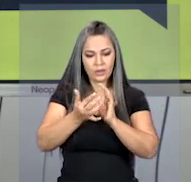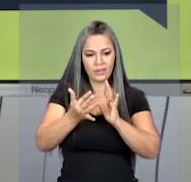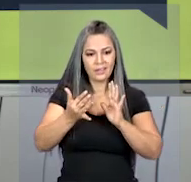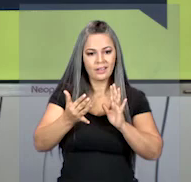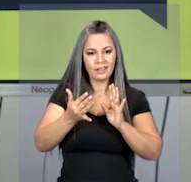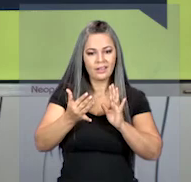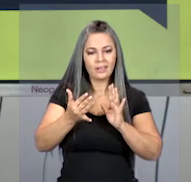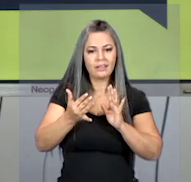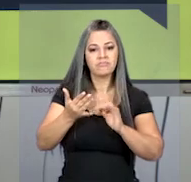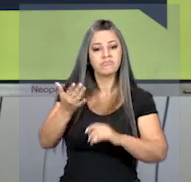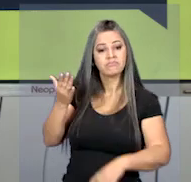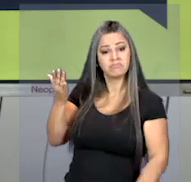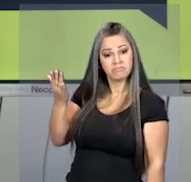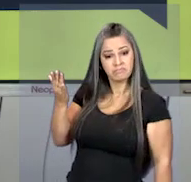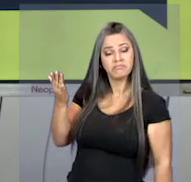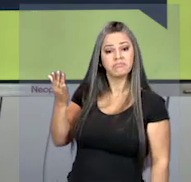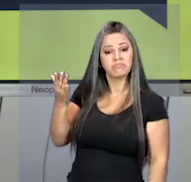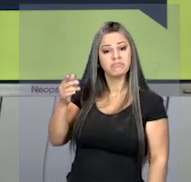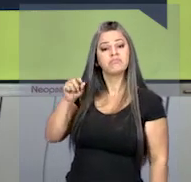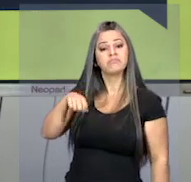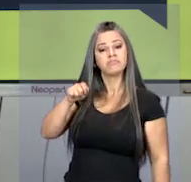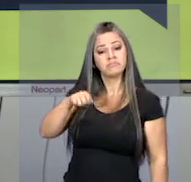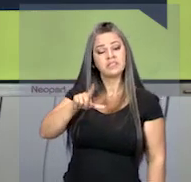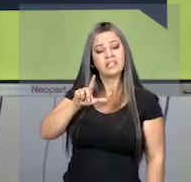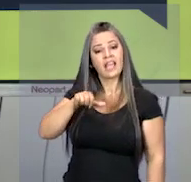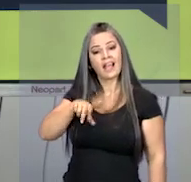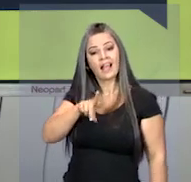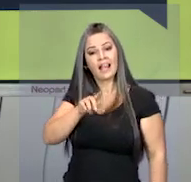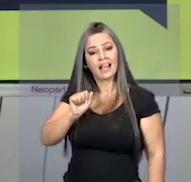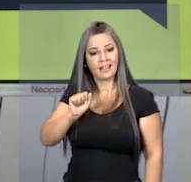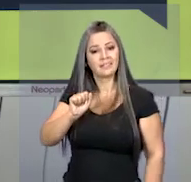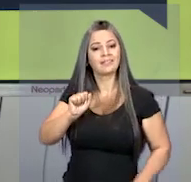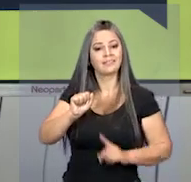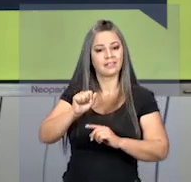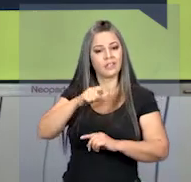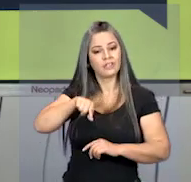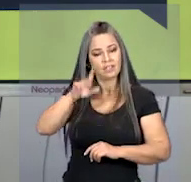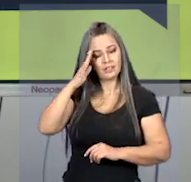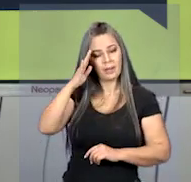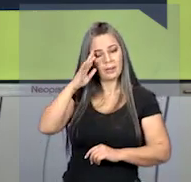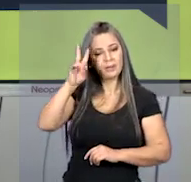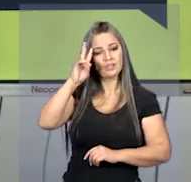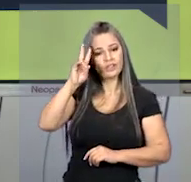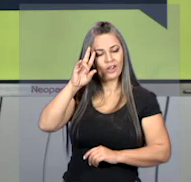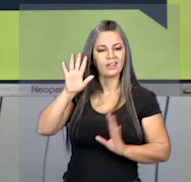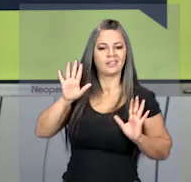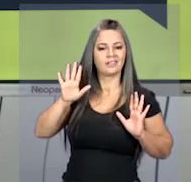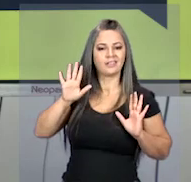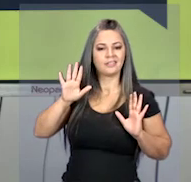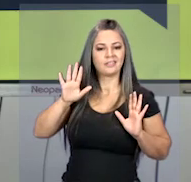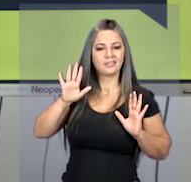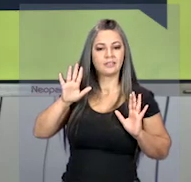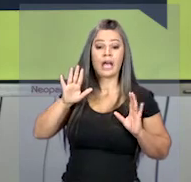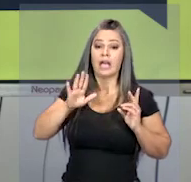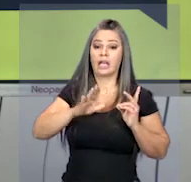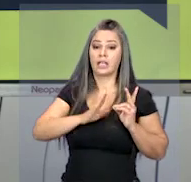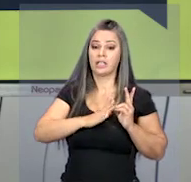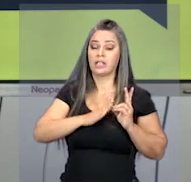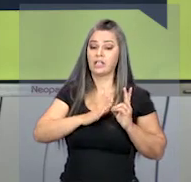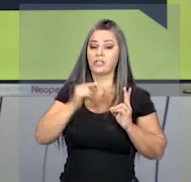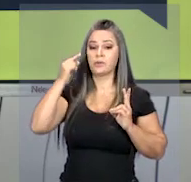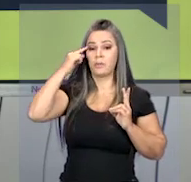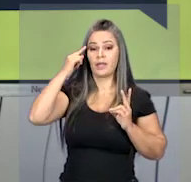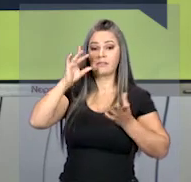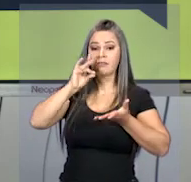deus da tribo. Nós sabemos que isso é uma lenda. Para eles é uma crença, mas nós sabemos que isso é uma lenda, né? E Potira,